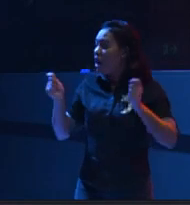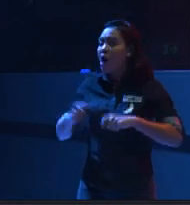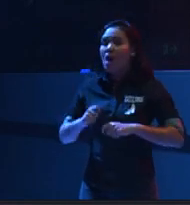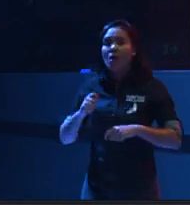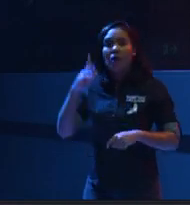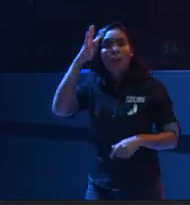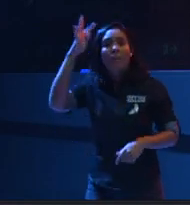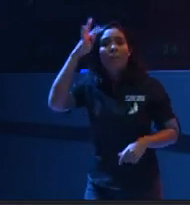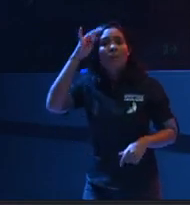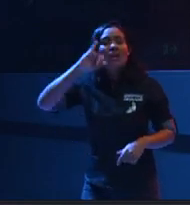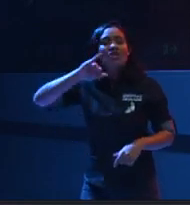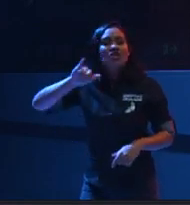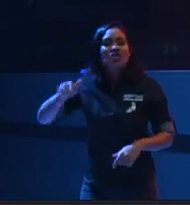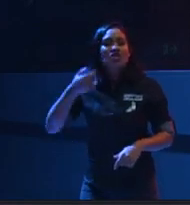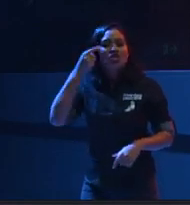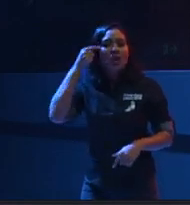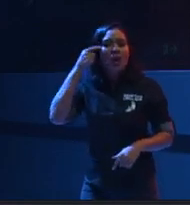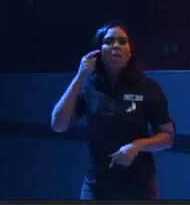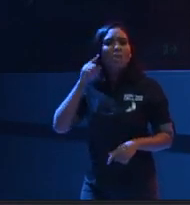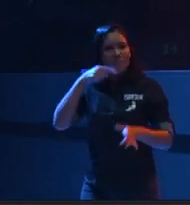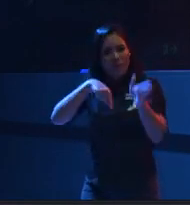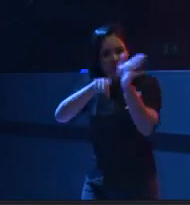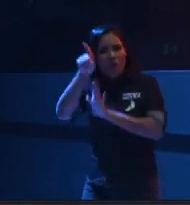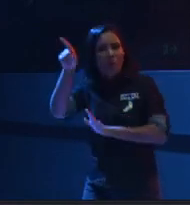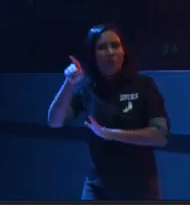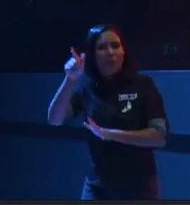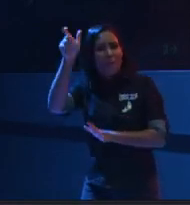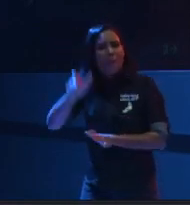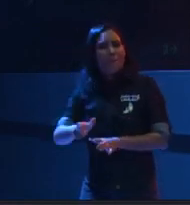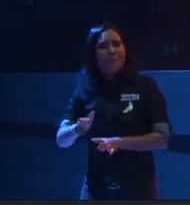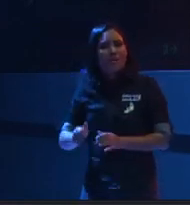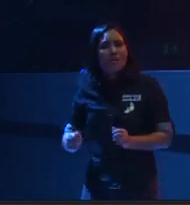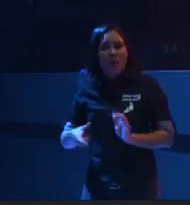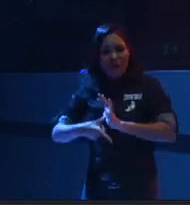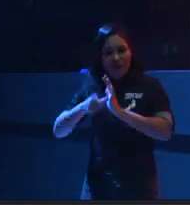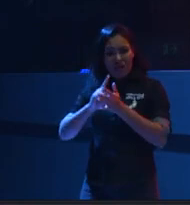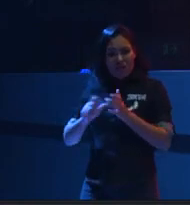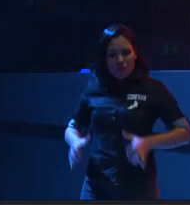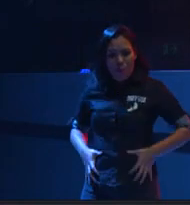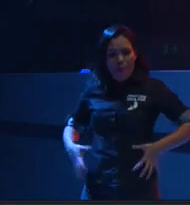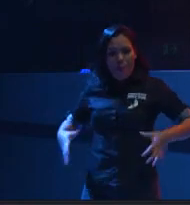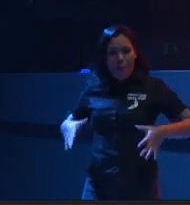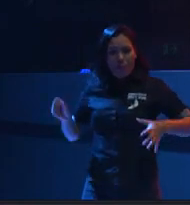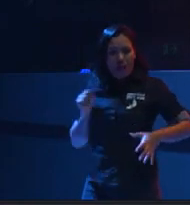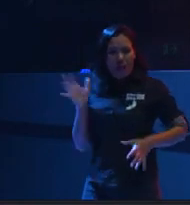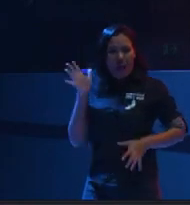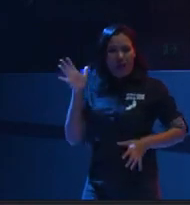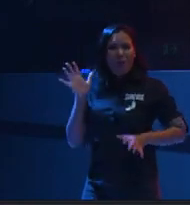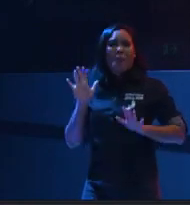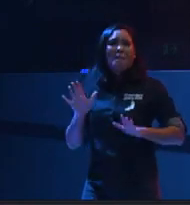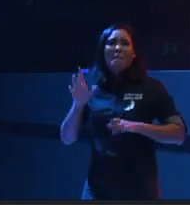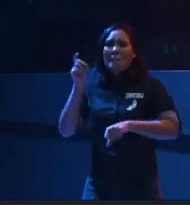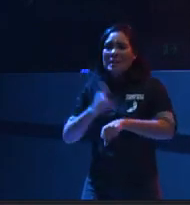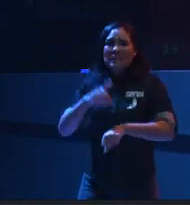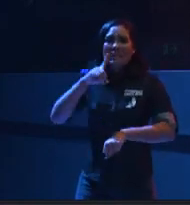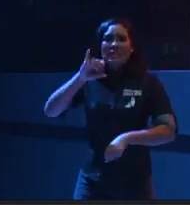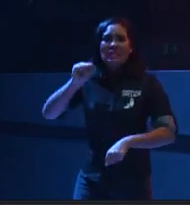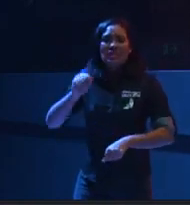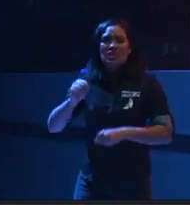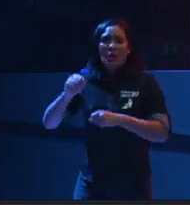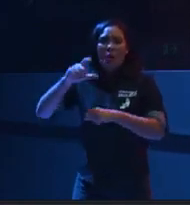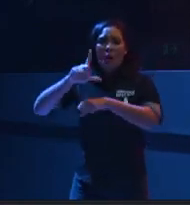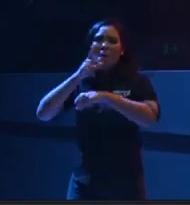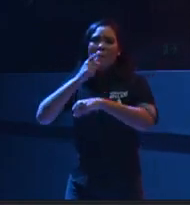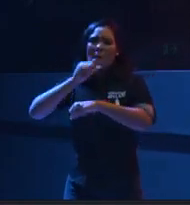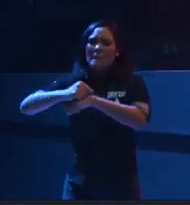num dia só mas mais que isso os seus filhos fazer um festas regadas a bebida alcoólica e os